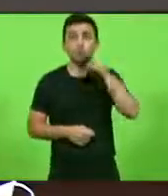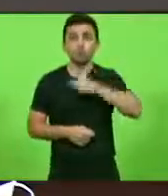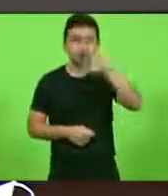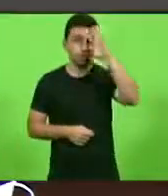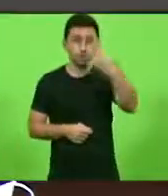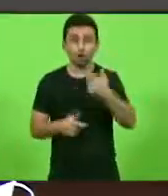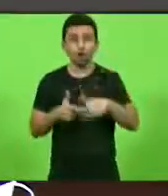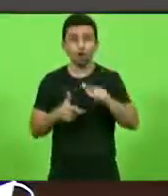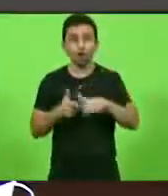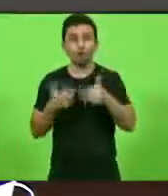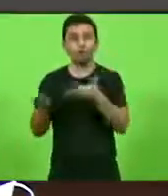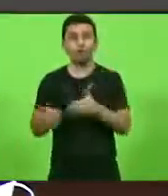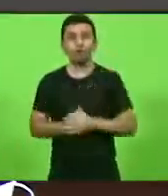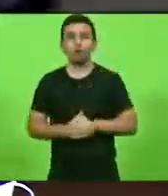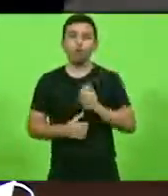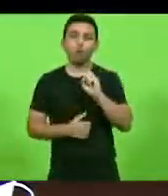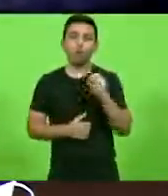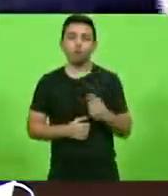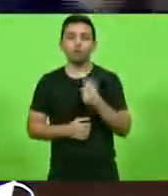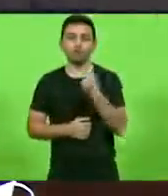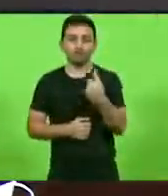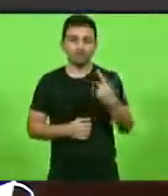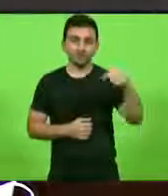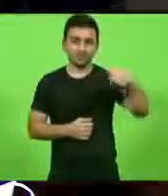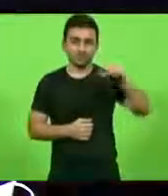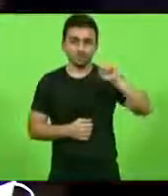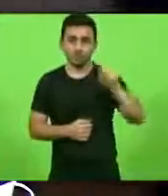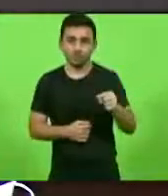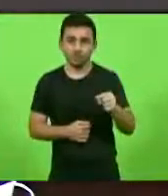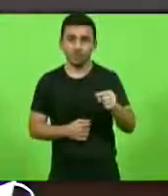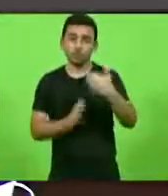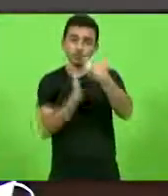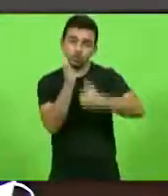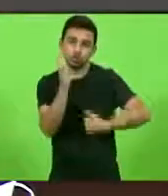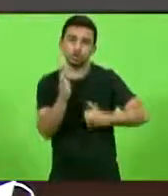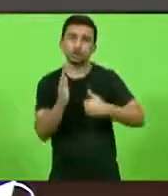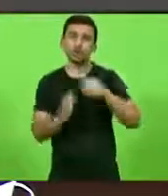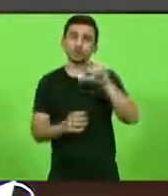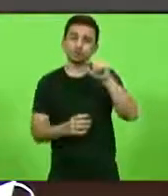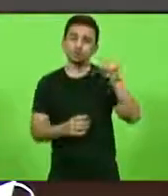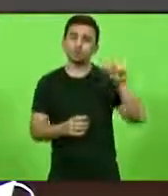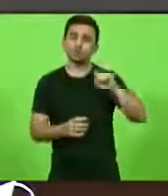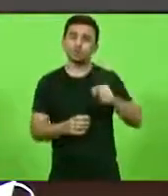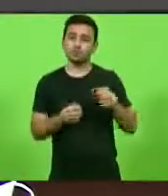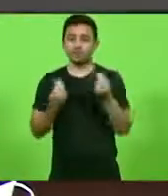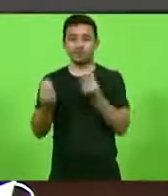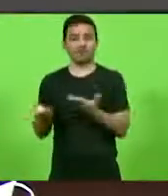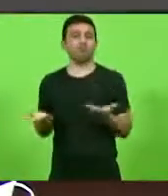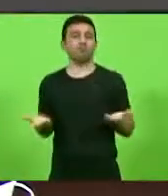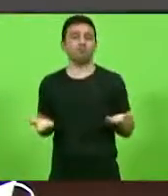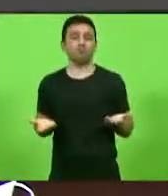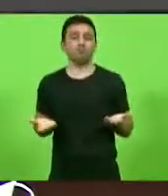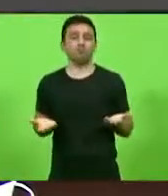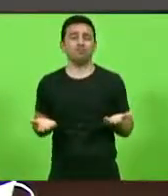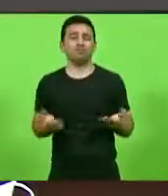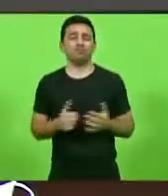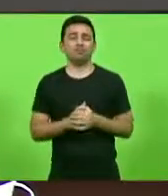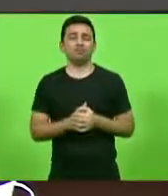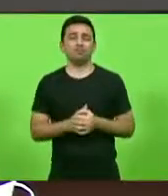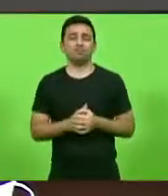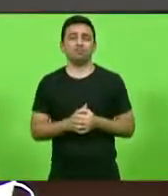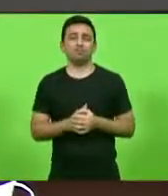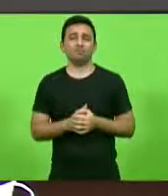dá 117, quita-o e dá 100. Então, essas questões de burocracia